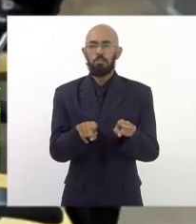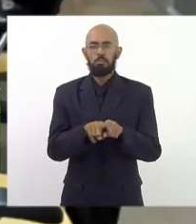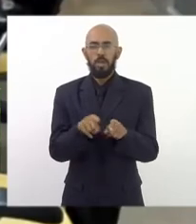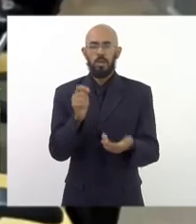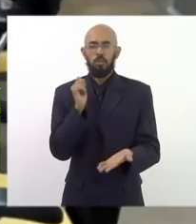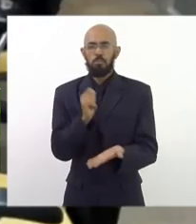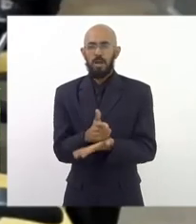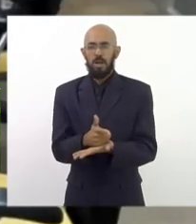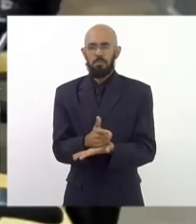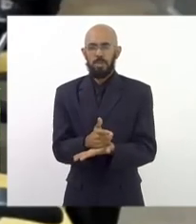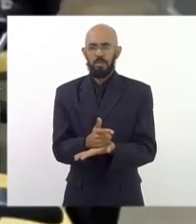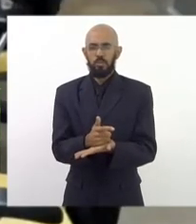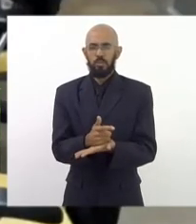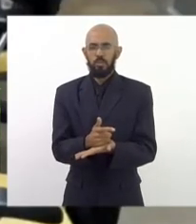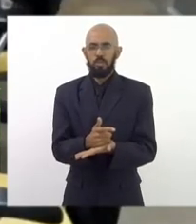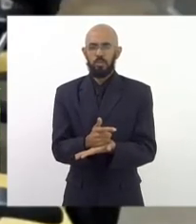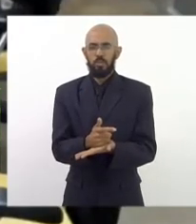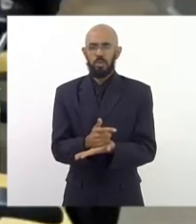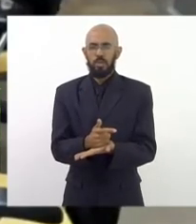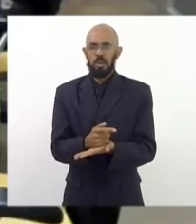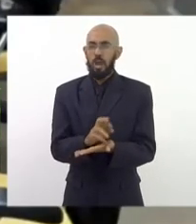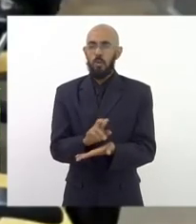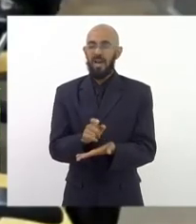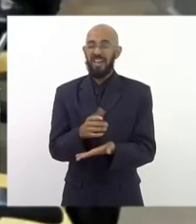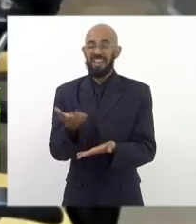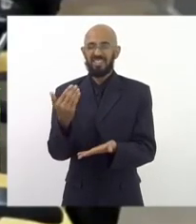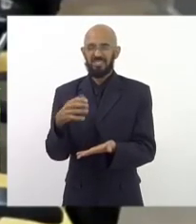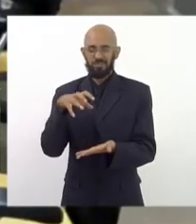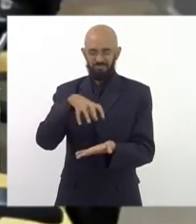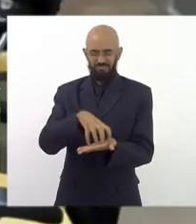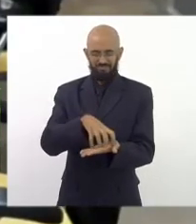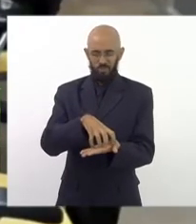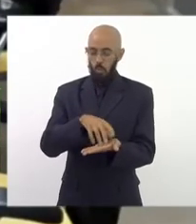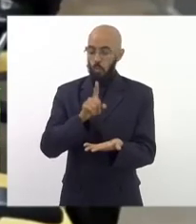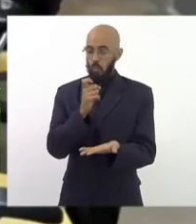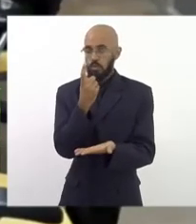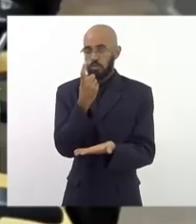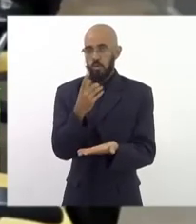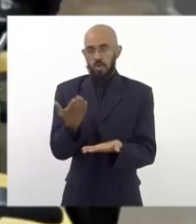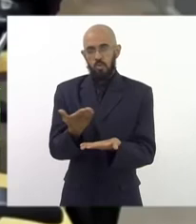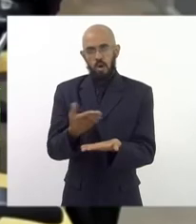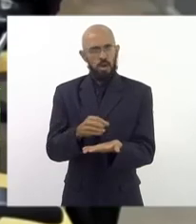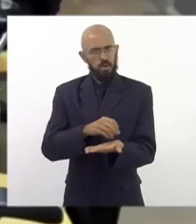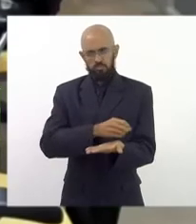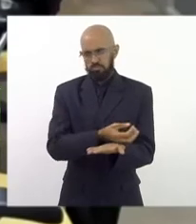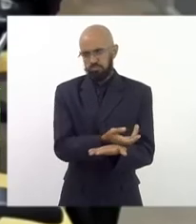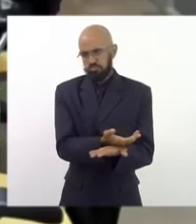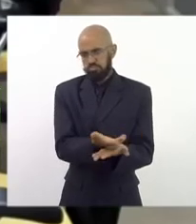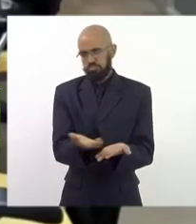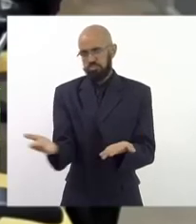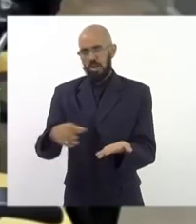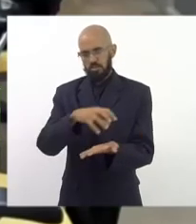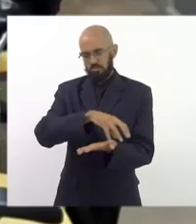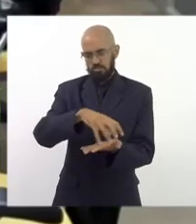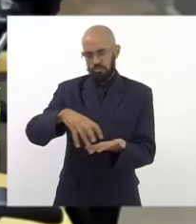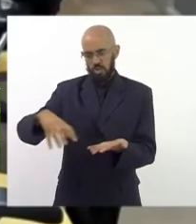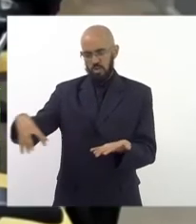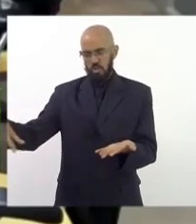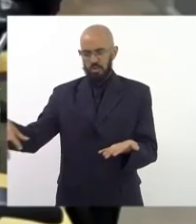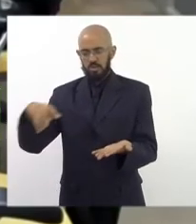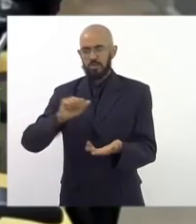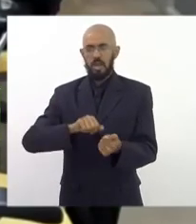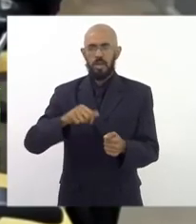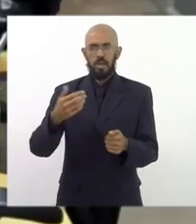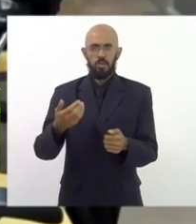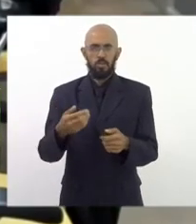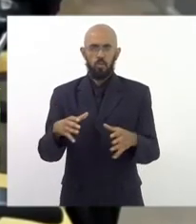projeto, né, que eu tinha, e pessoal do Tesouro tinha, e